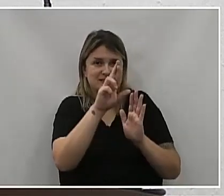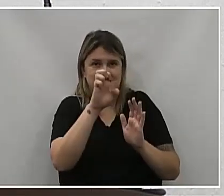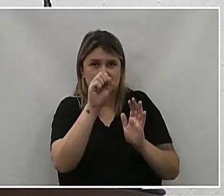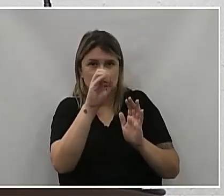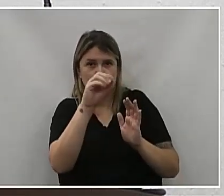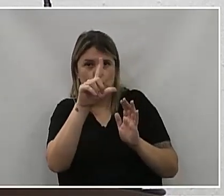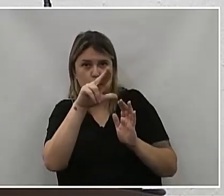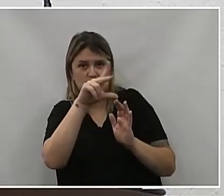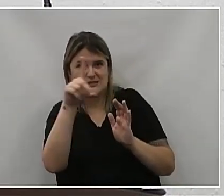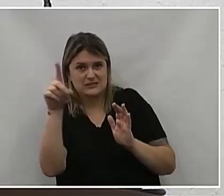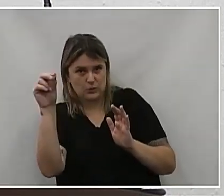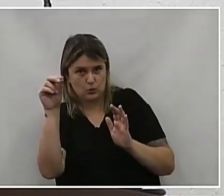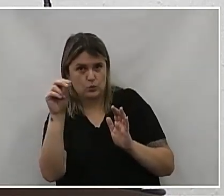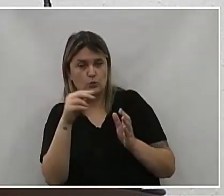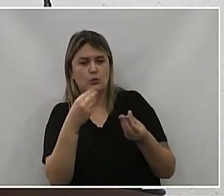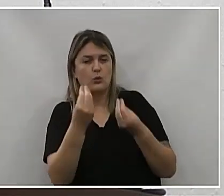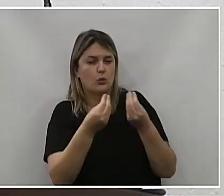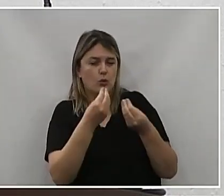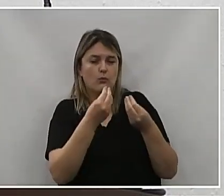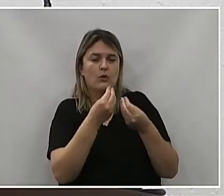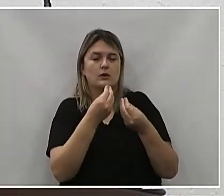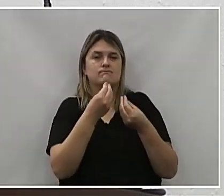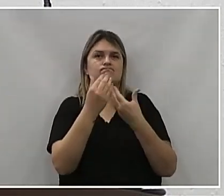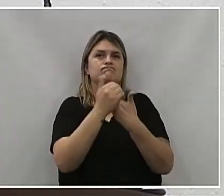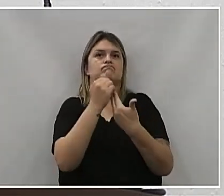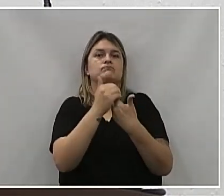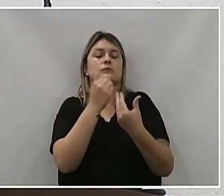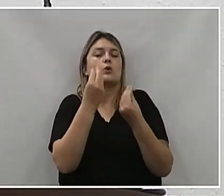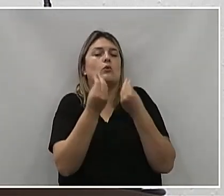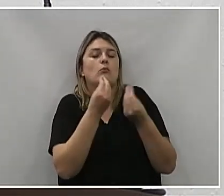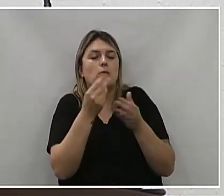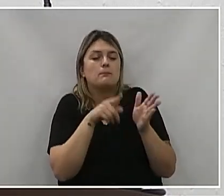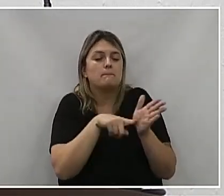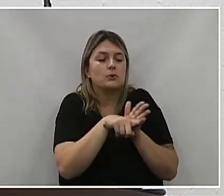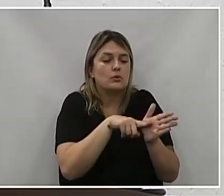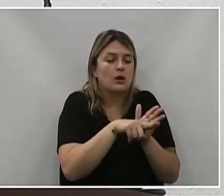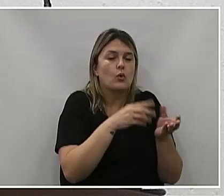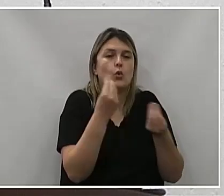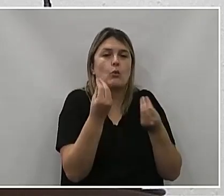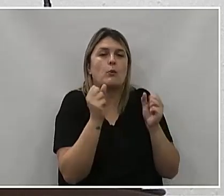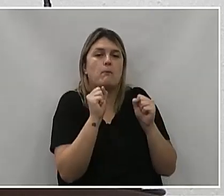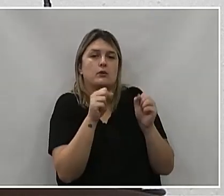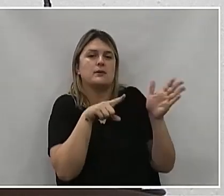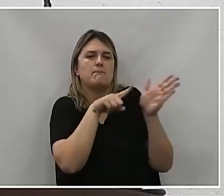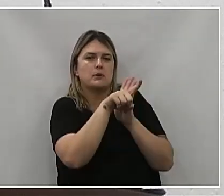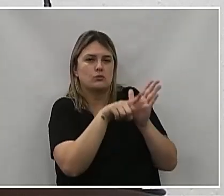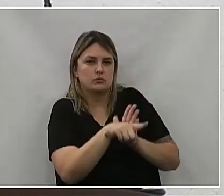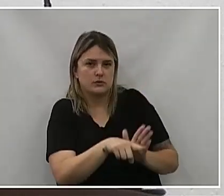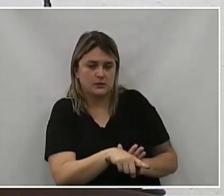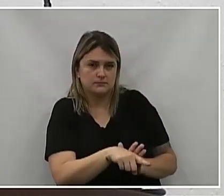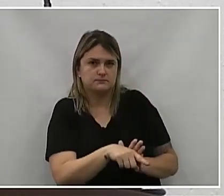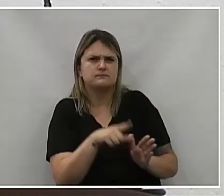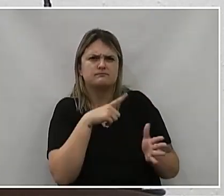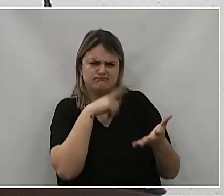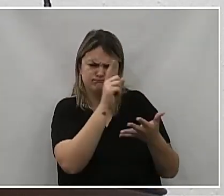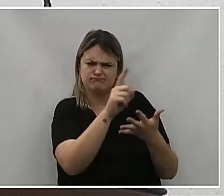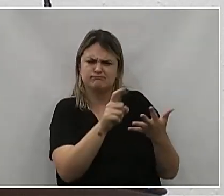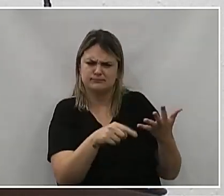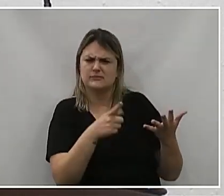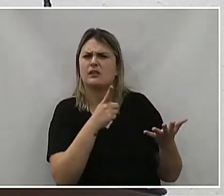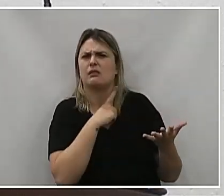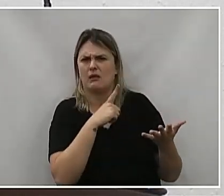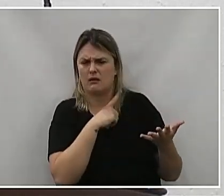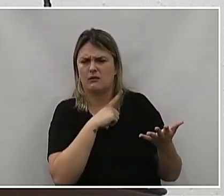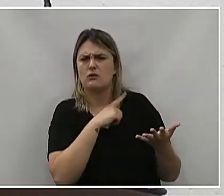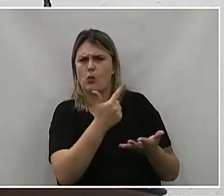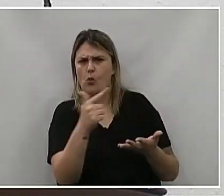ela que me deu que clareou como que poderia questionar. Então, assim, existem outros pontos para serem questionados